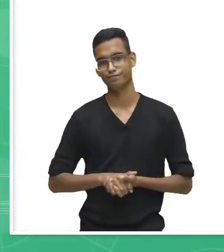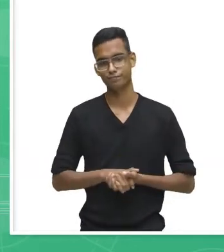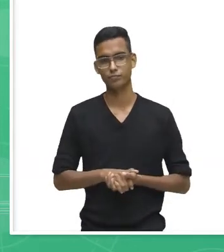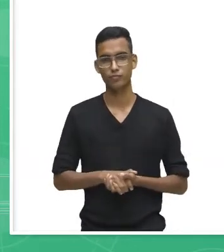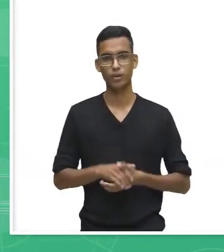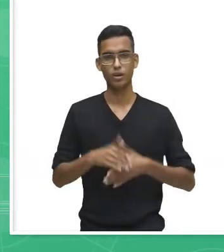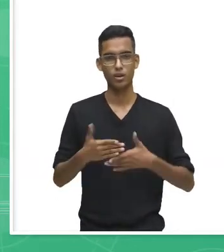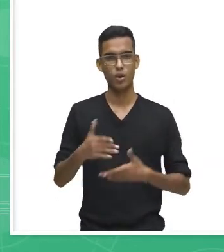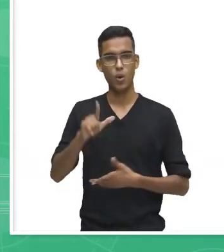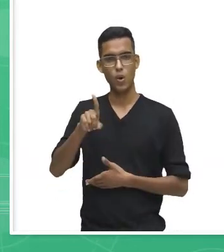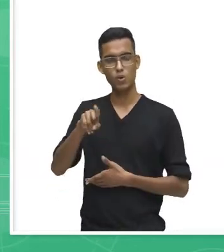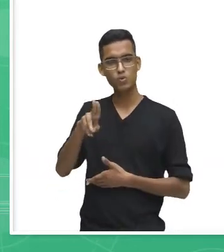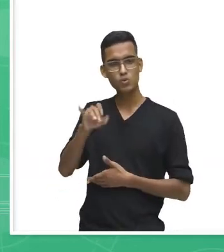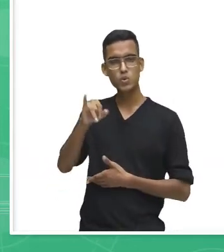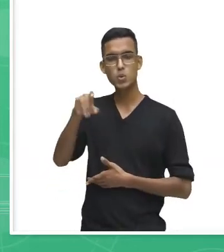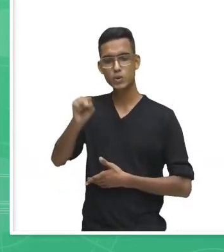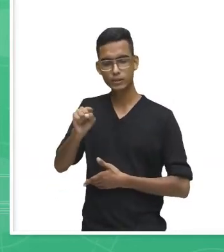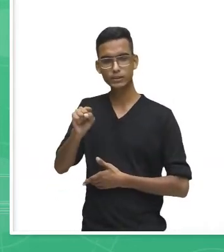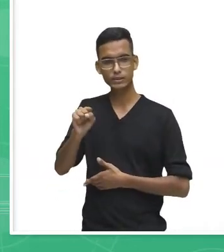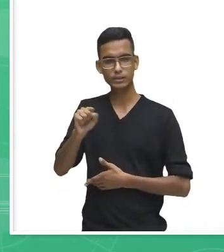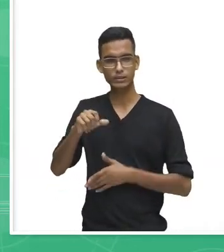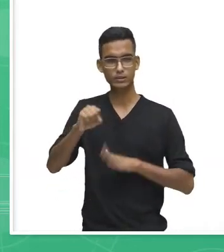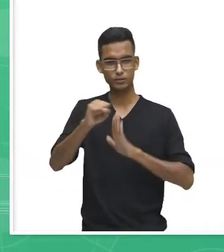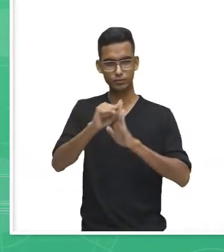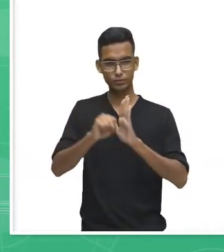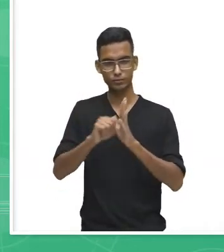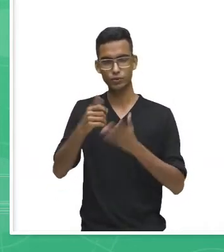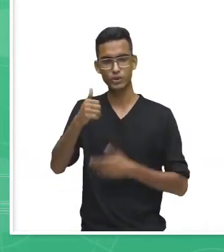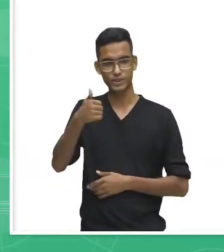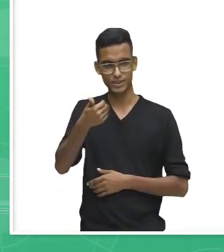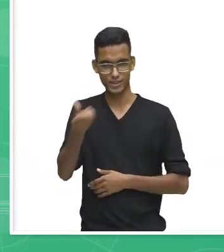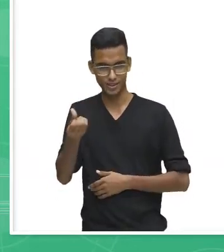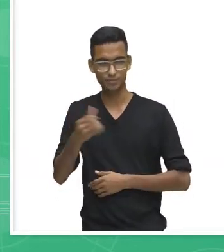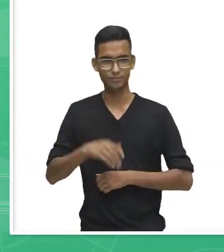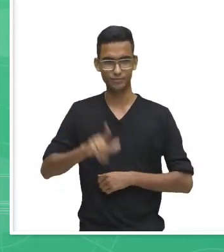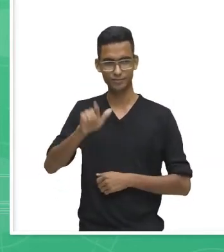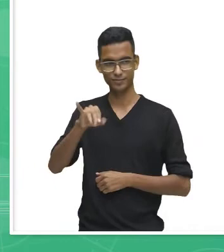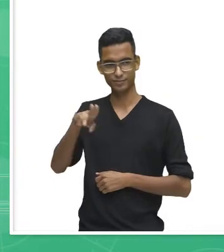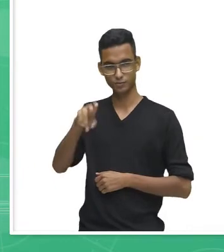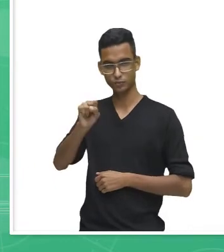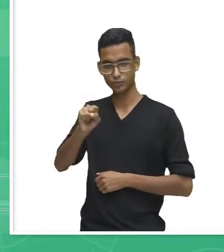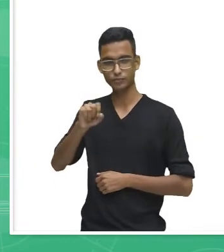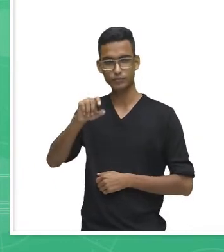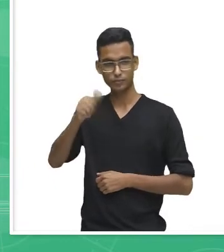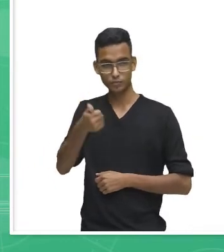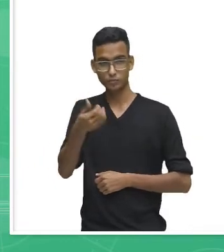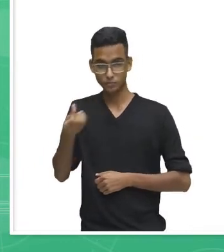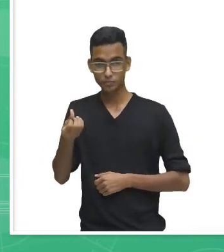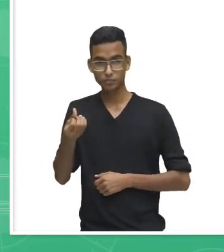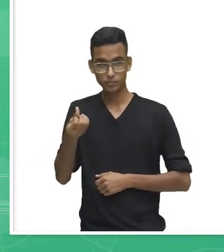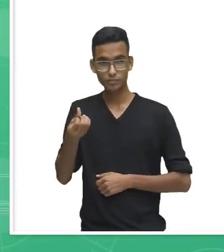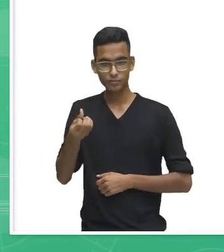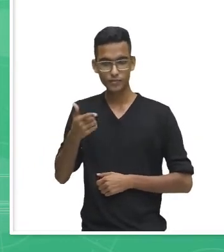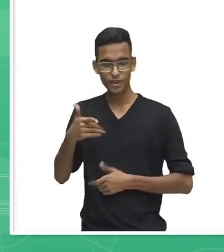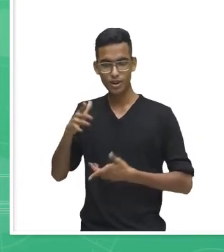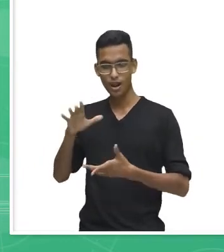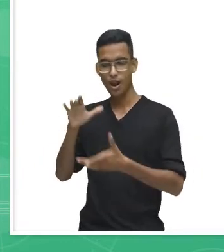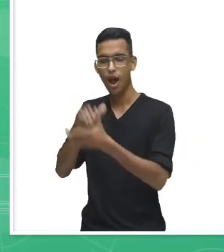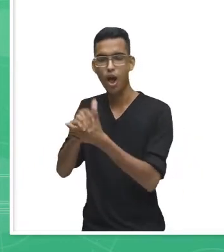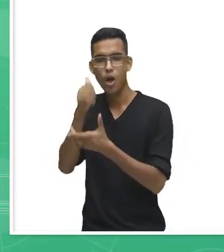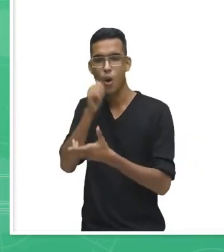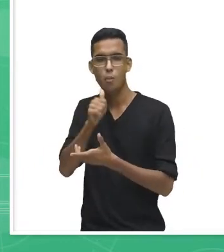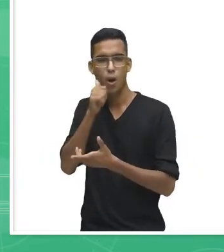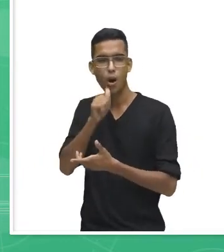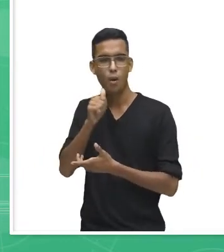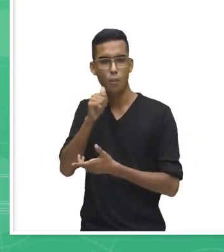que não é francesa, e os franceses têm muito forte em si os ideais nacionalistas, e aí, embora seja comum